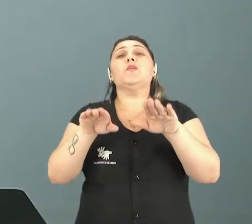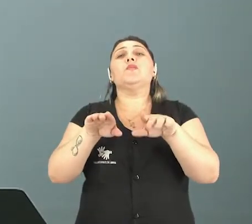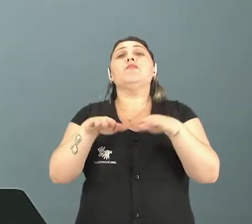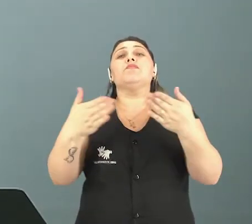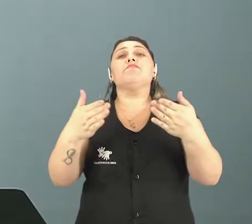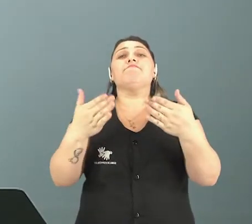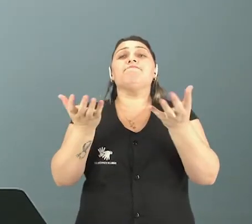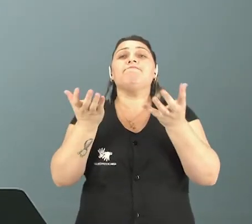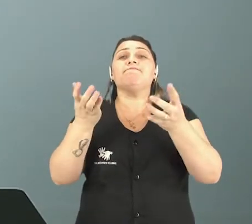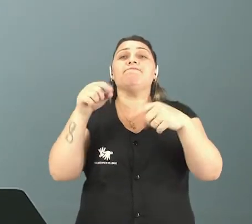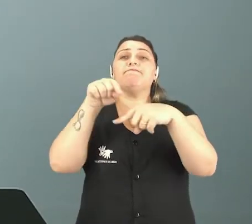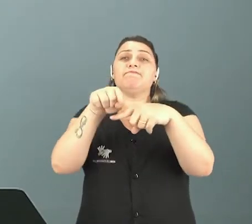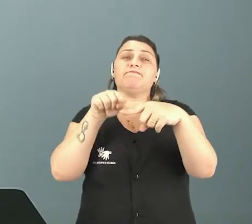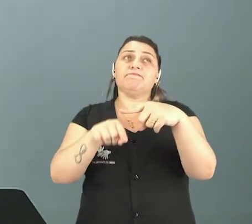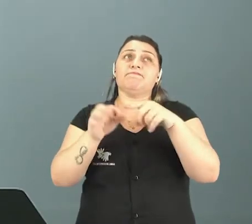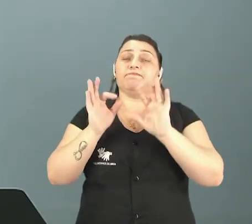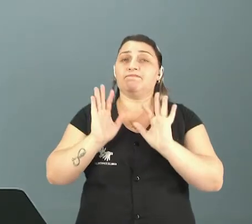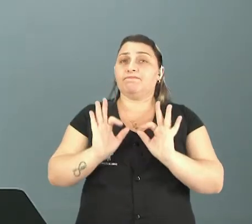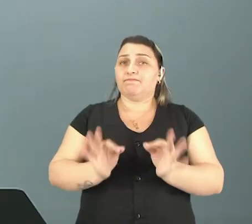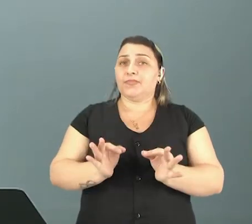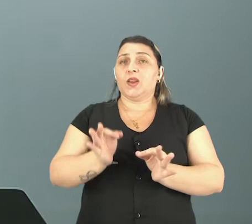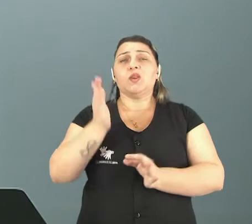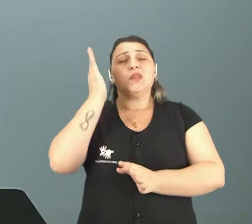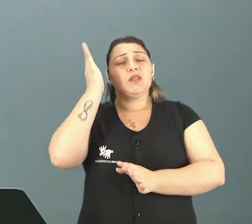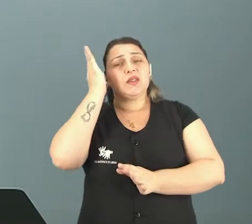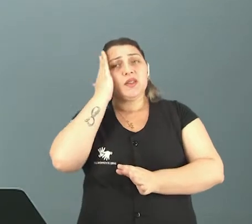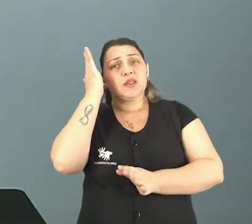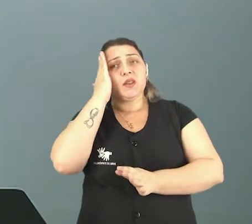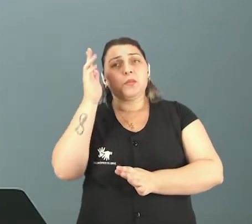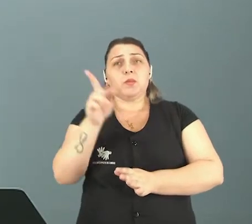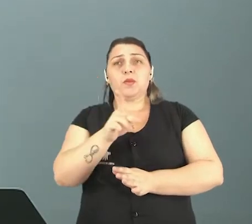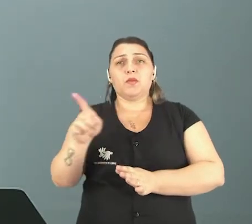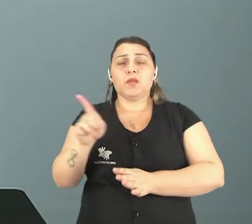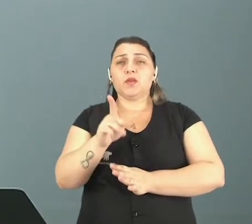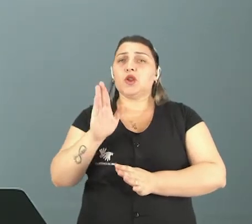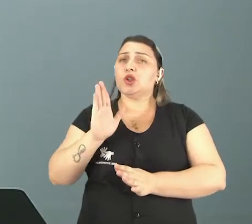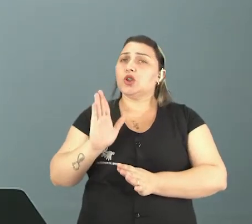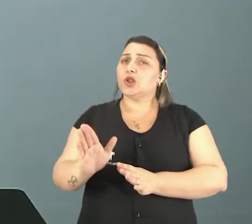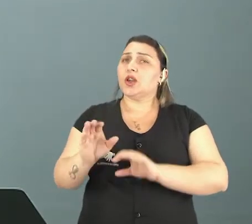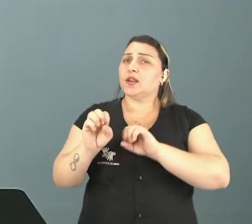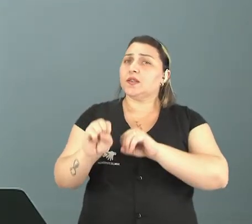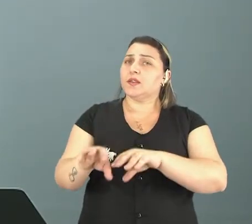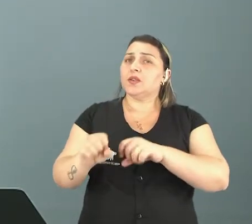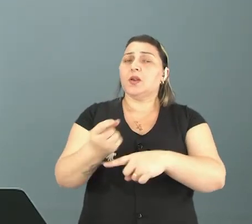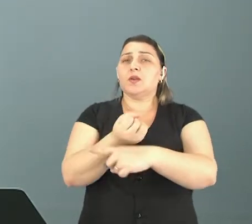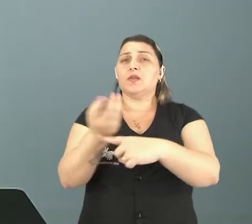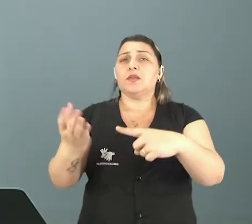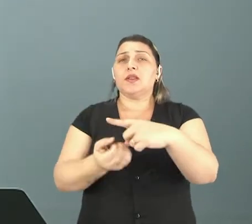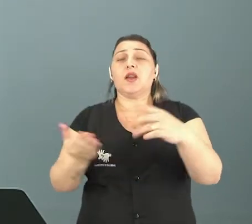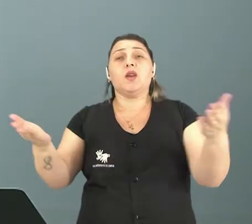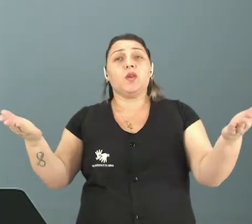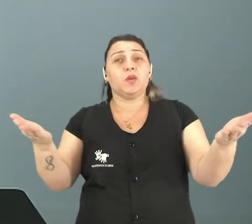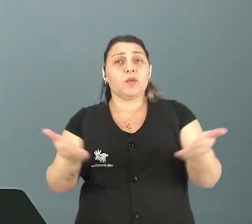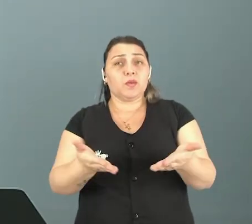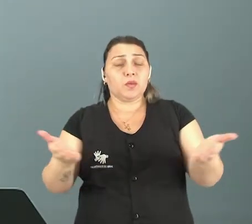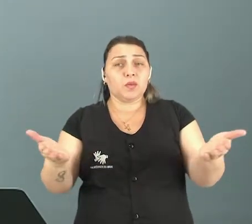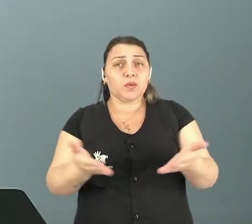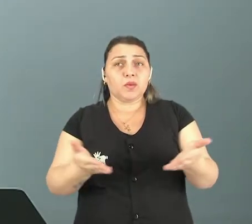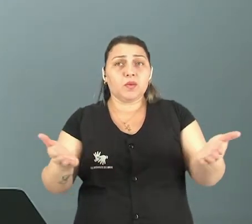certinho? Eu sei que a professora Marina já trabalhou com vocês frações. E hoje nós vamos